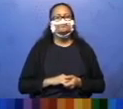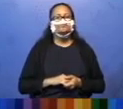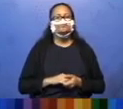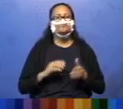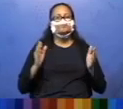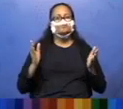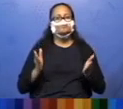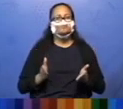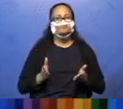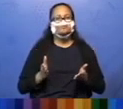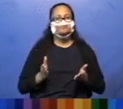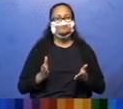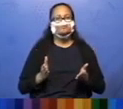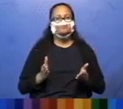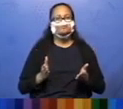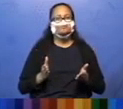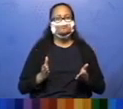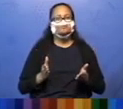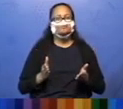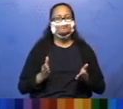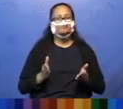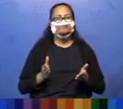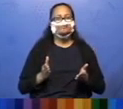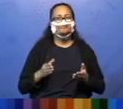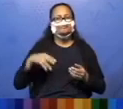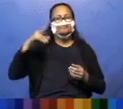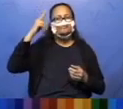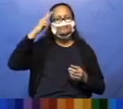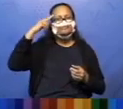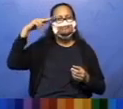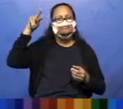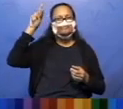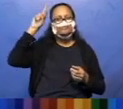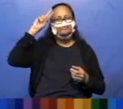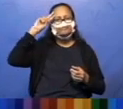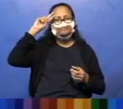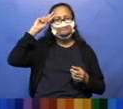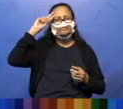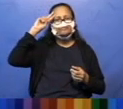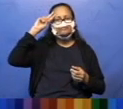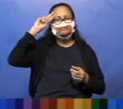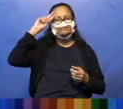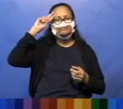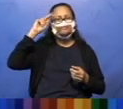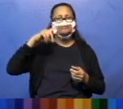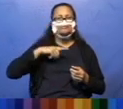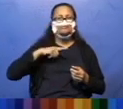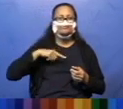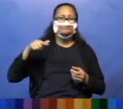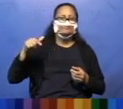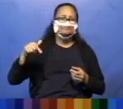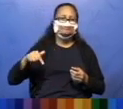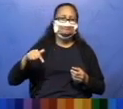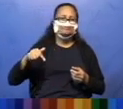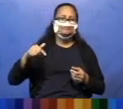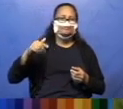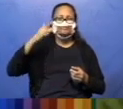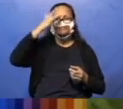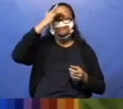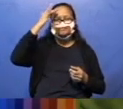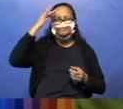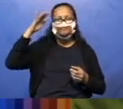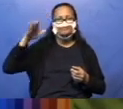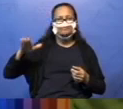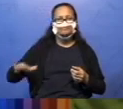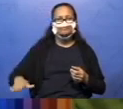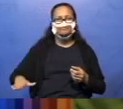Agora, lá da Branca de Neve, ela vivia na casa dos 7 Nões, não é isso? Só que agora aqui,